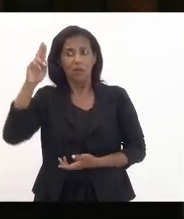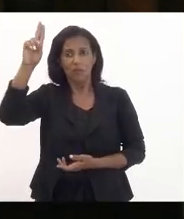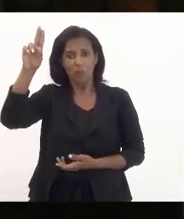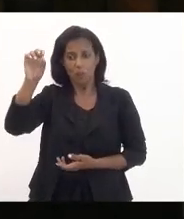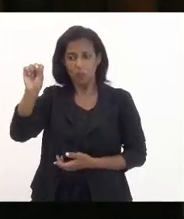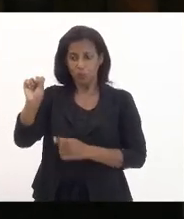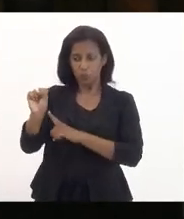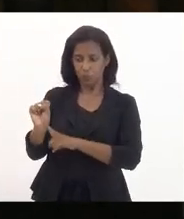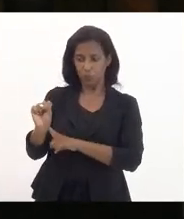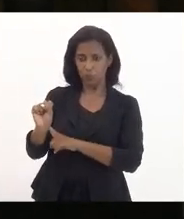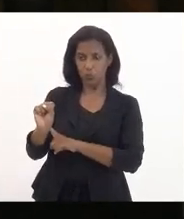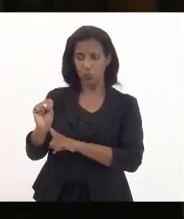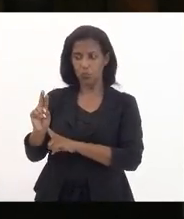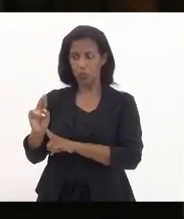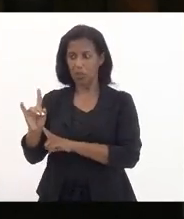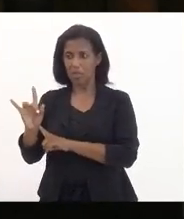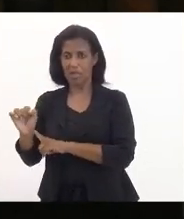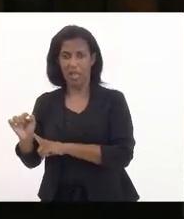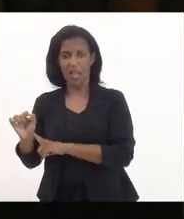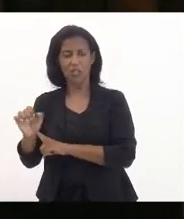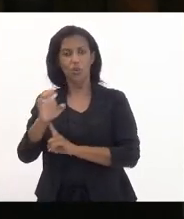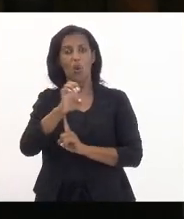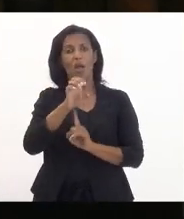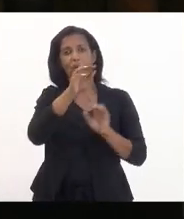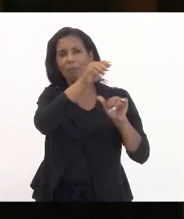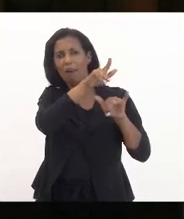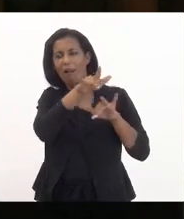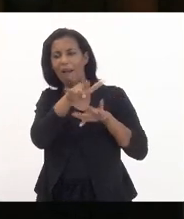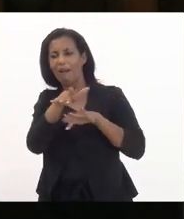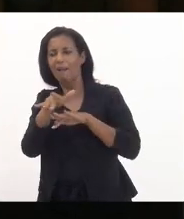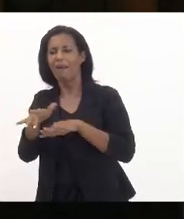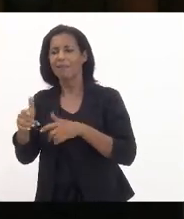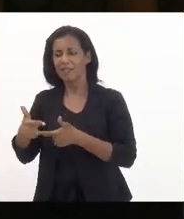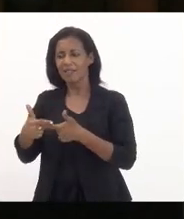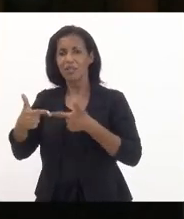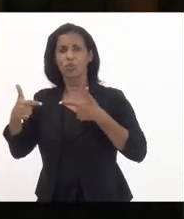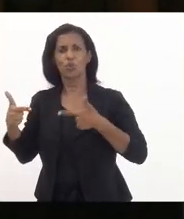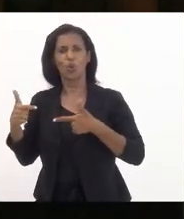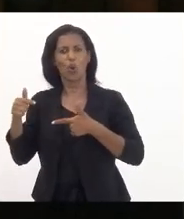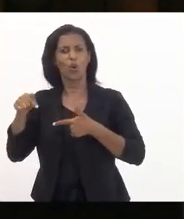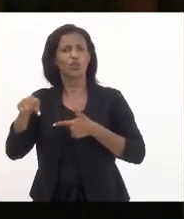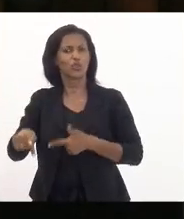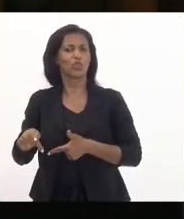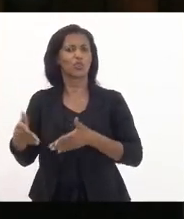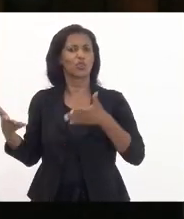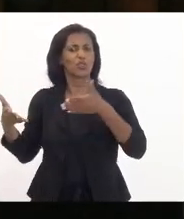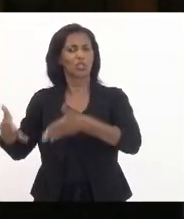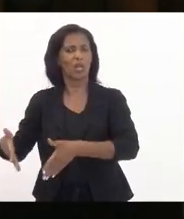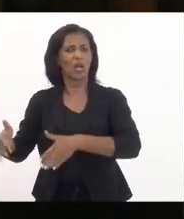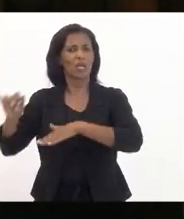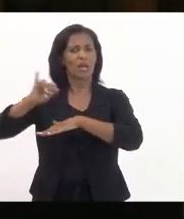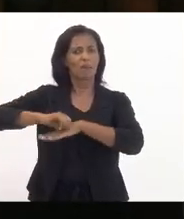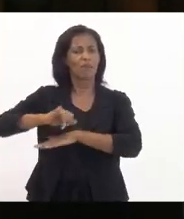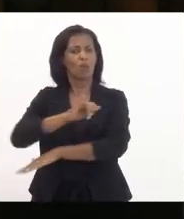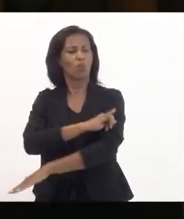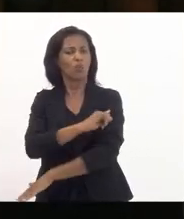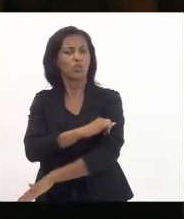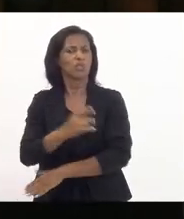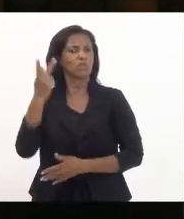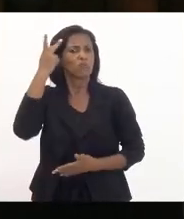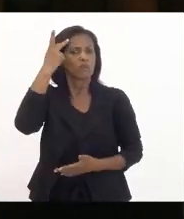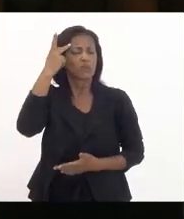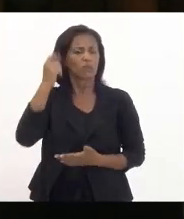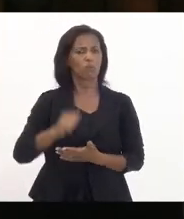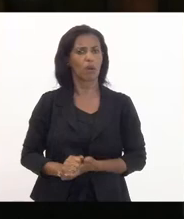Sudeste, num fenômeno conhecido como êxodo rural, tentando a sorte no Sudeste, em grandes capitais como Rio de Janeiro, São